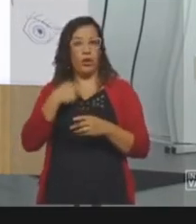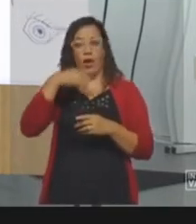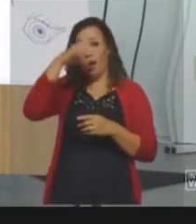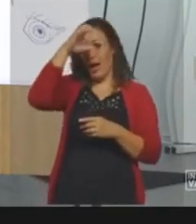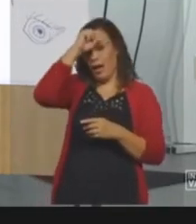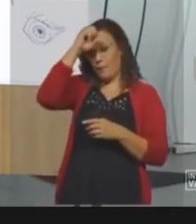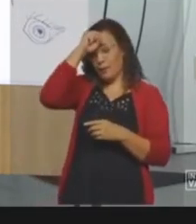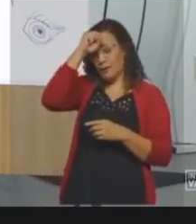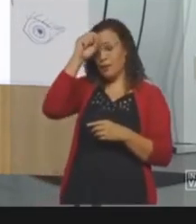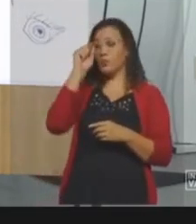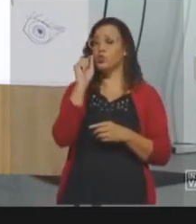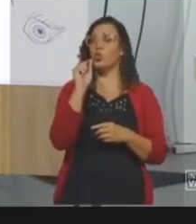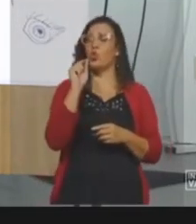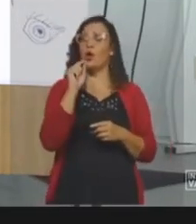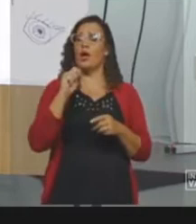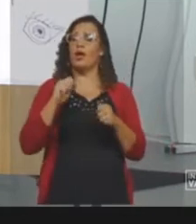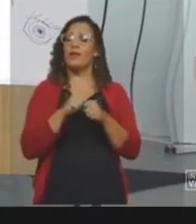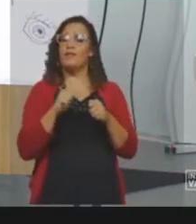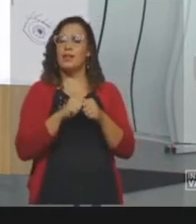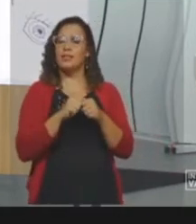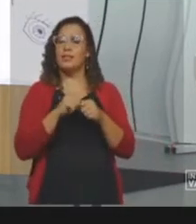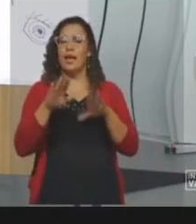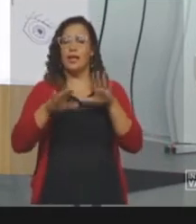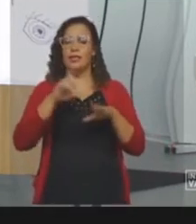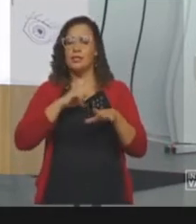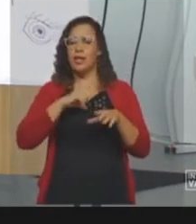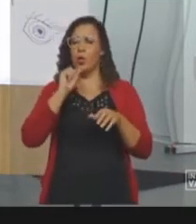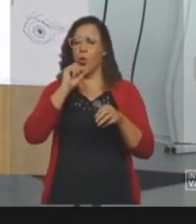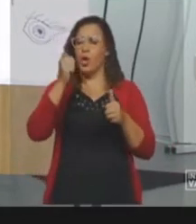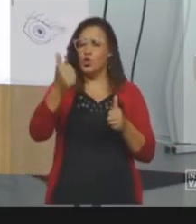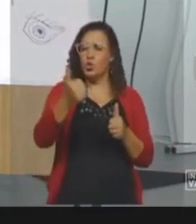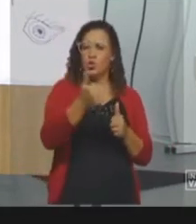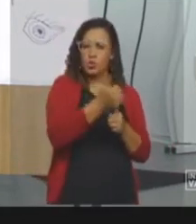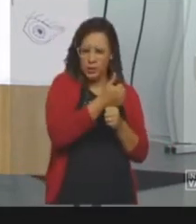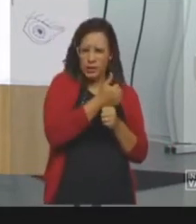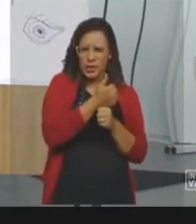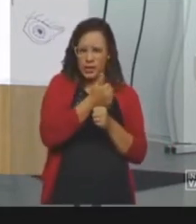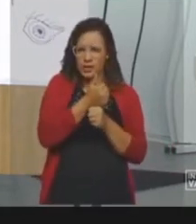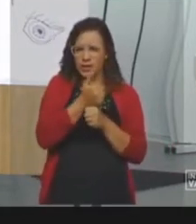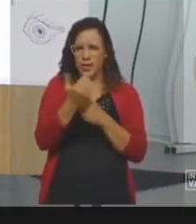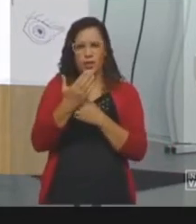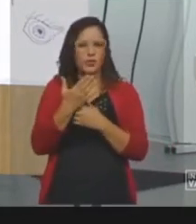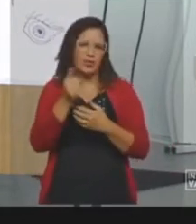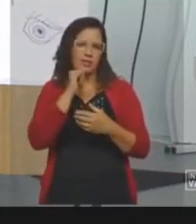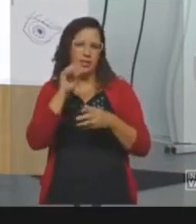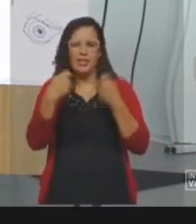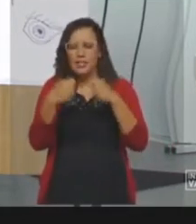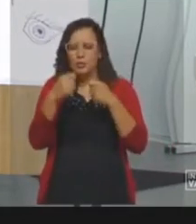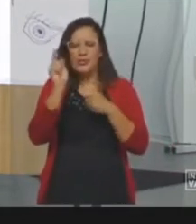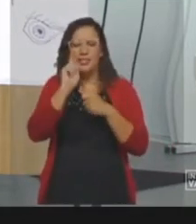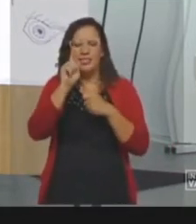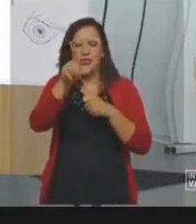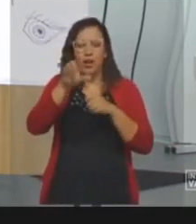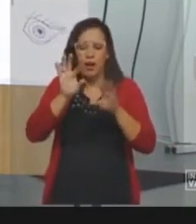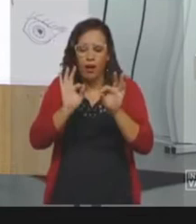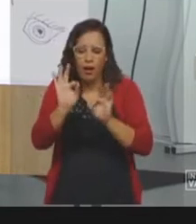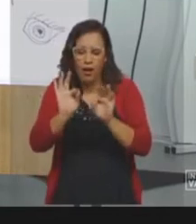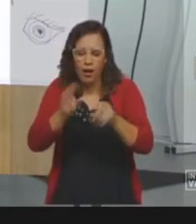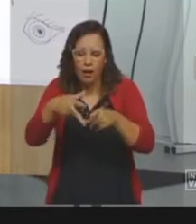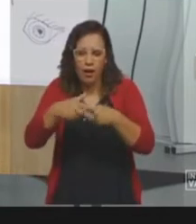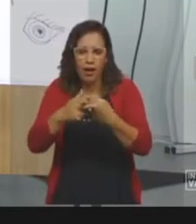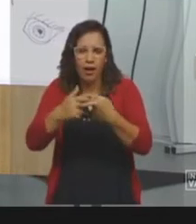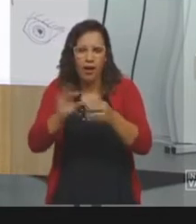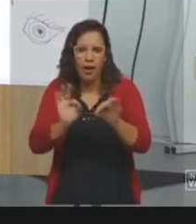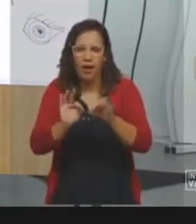aprendemos a trabalhar usando certas substâncias que vão fazer isso por nós, sem a gente ter que colocar necessariamente a mão. E